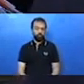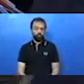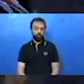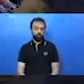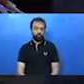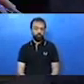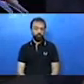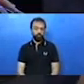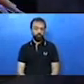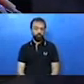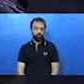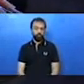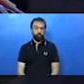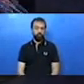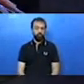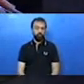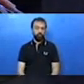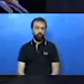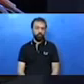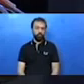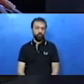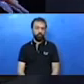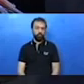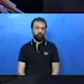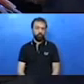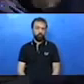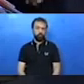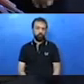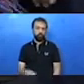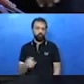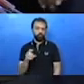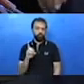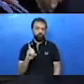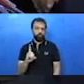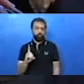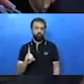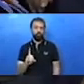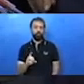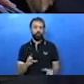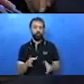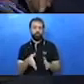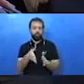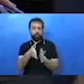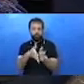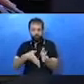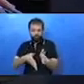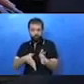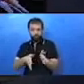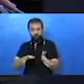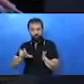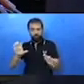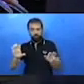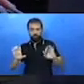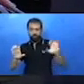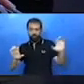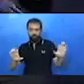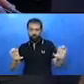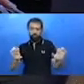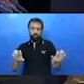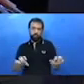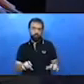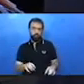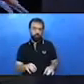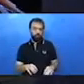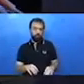estrada. Letra C. Letra D. As divisas entre os estados retratados nas imagens estão demarcados